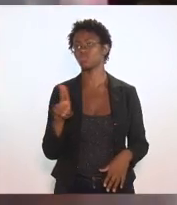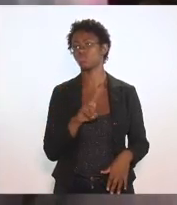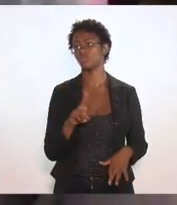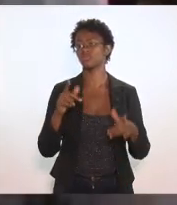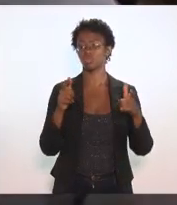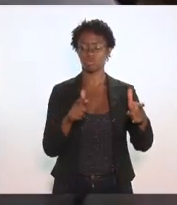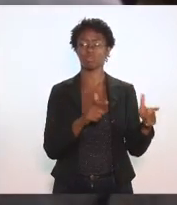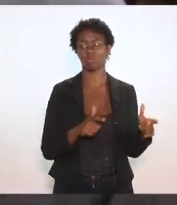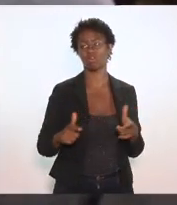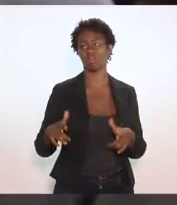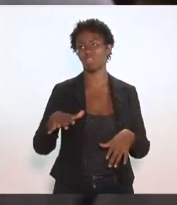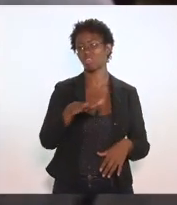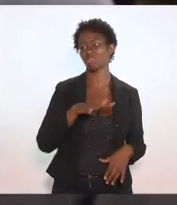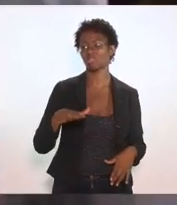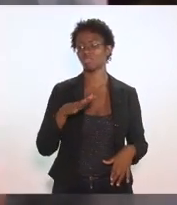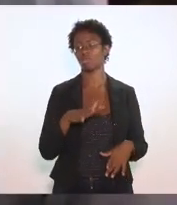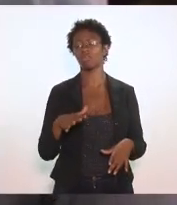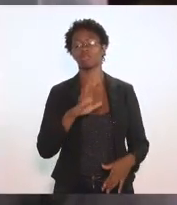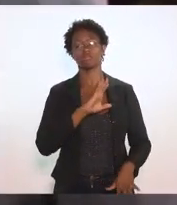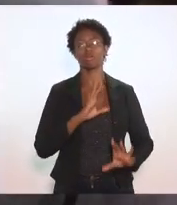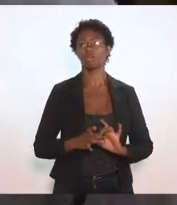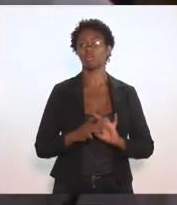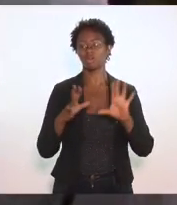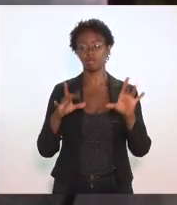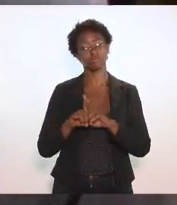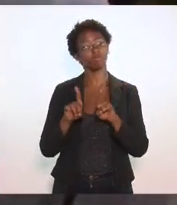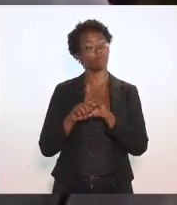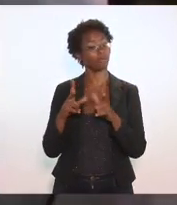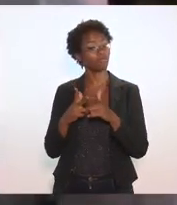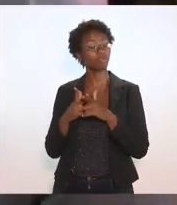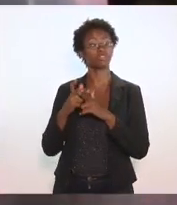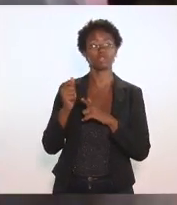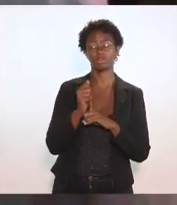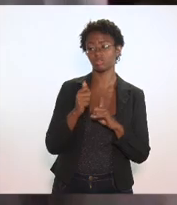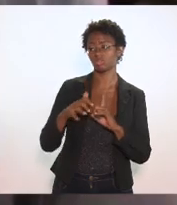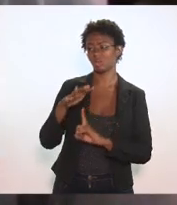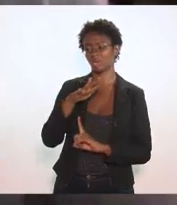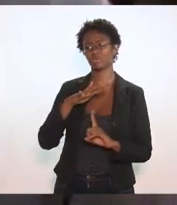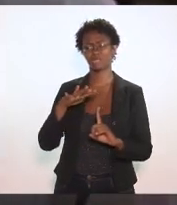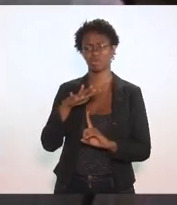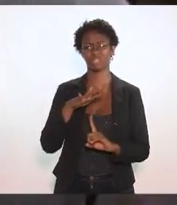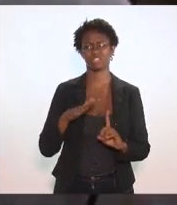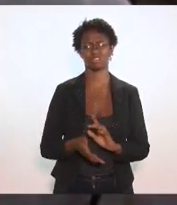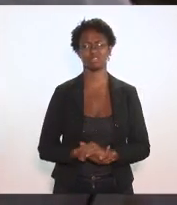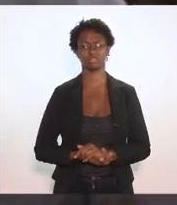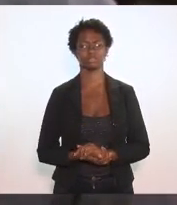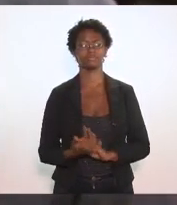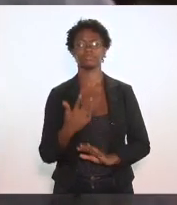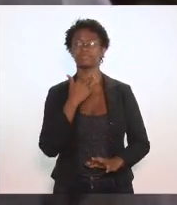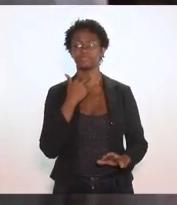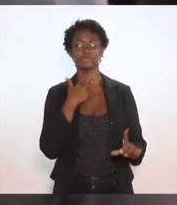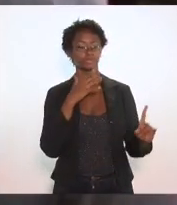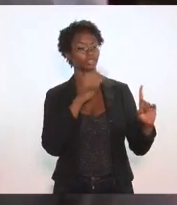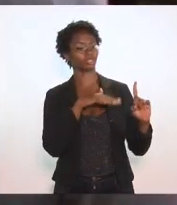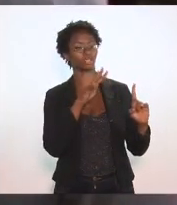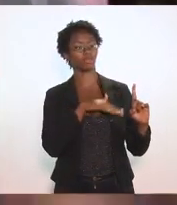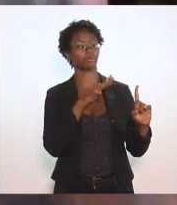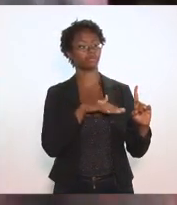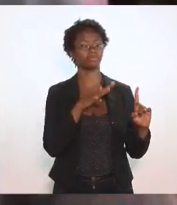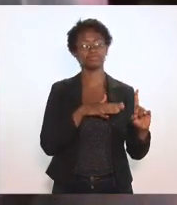bem público, é sempre uma vitória para a sociedade. Acho que a gente não deveria homenagear